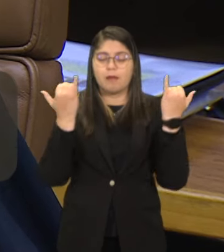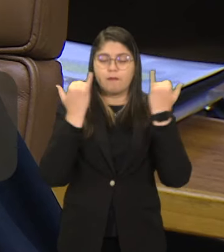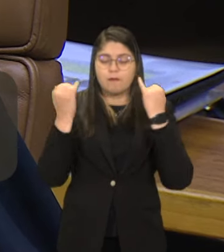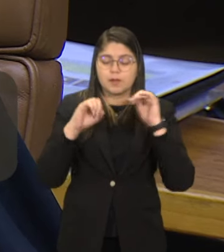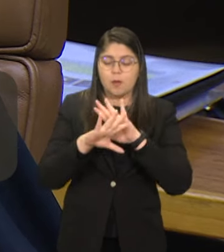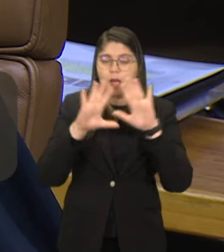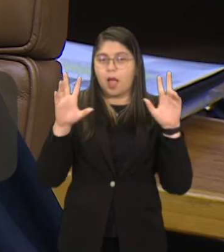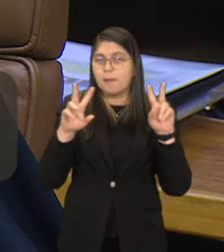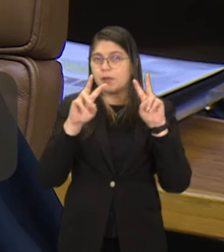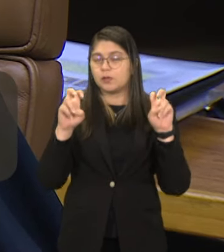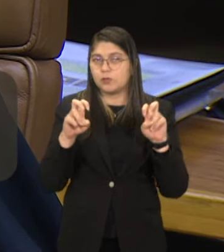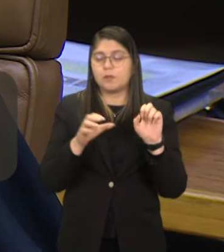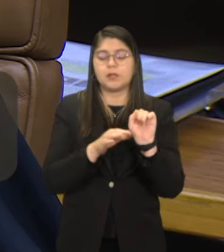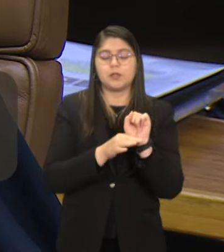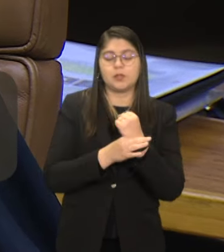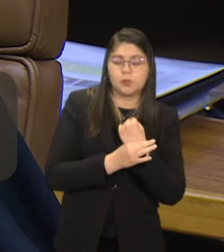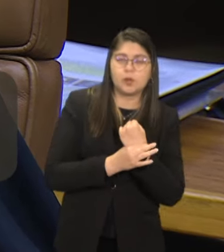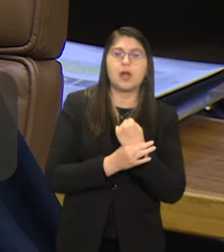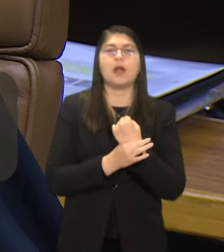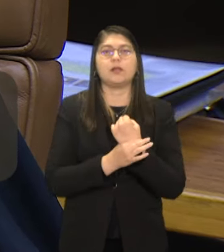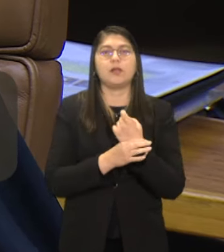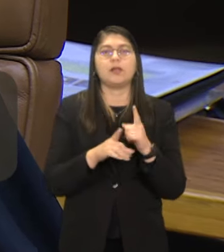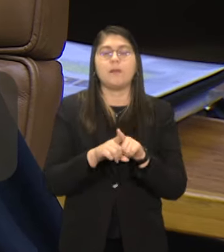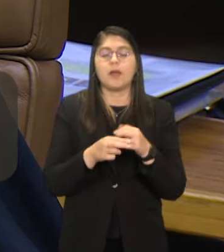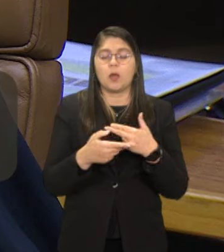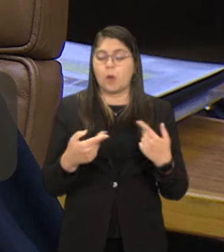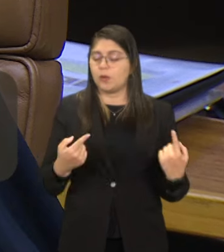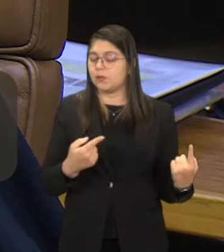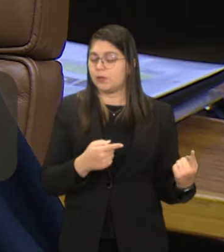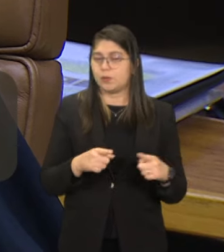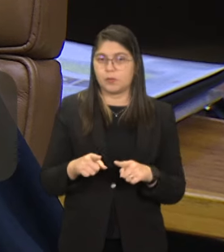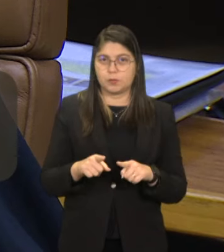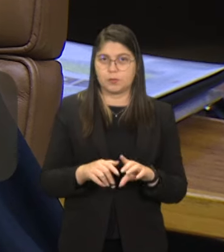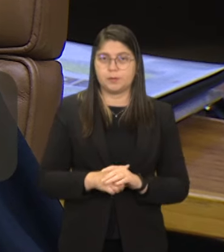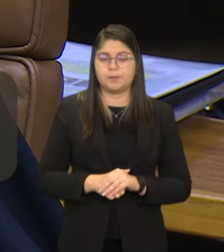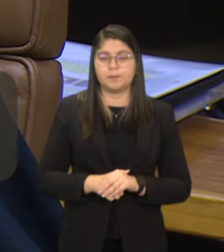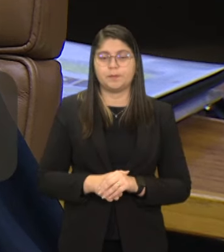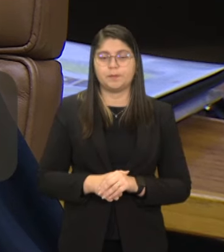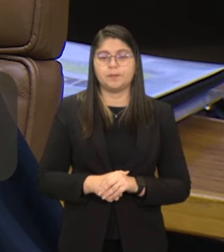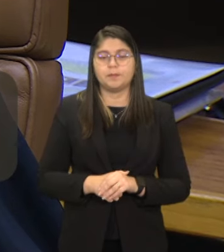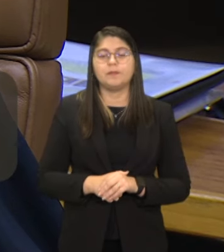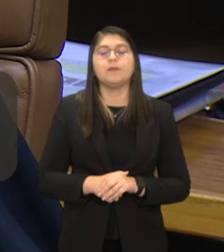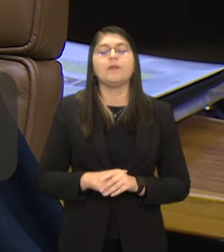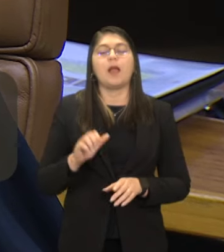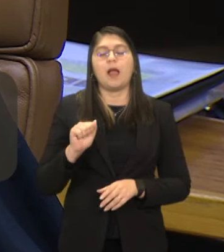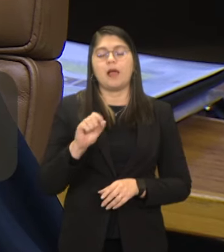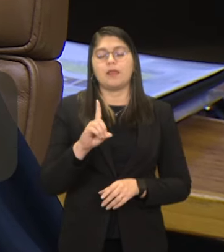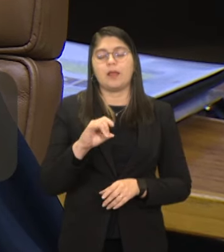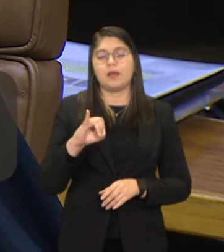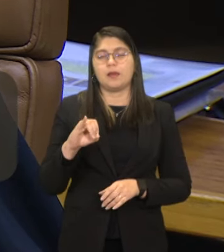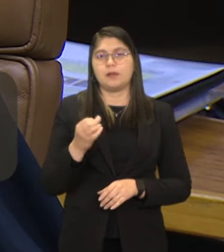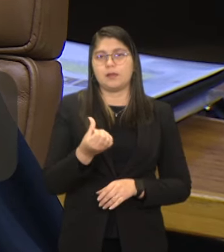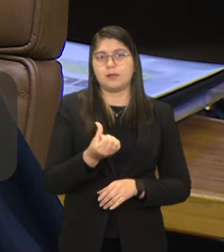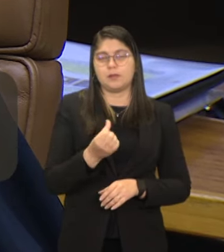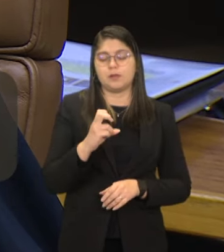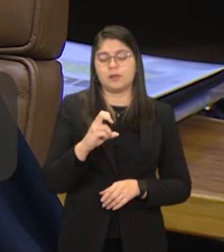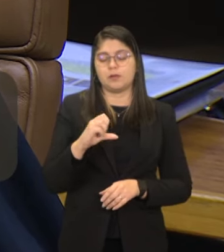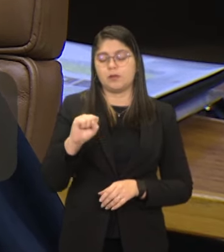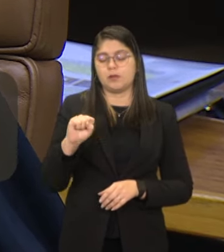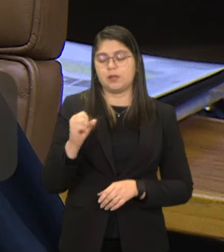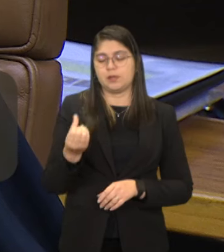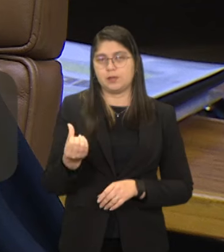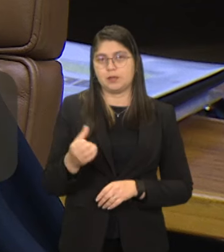eficácia, segurança e contraindicação dos imunizantes. Me reporto à ADI 6.586.